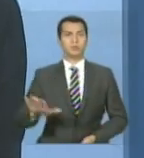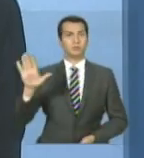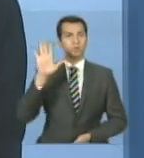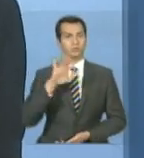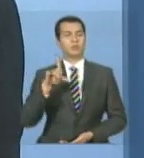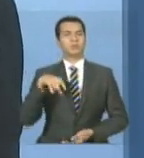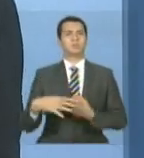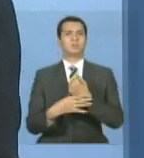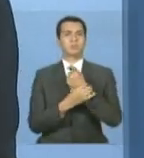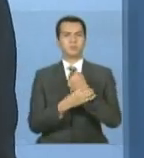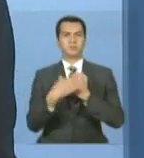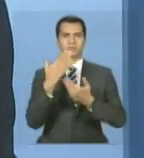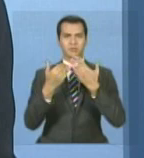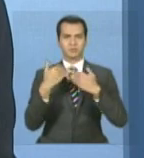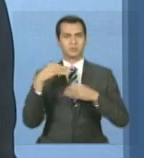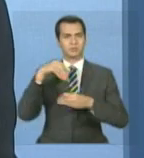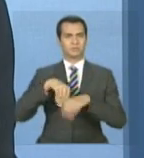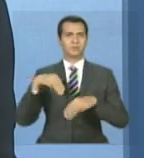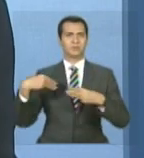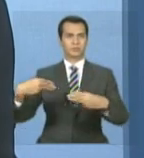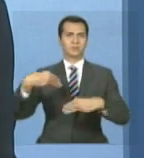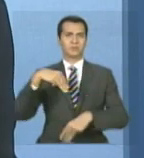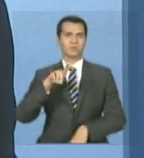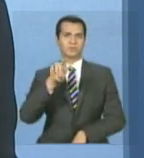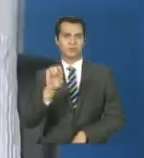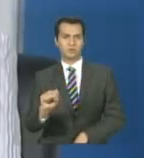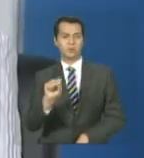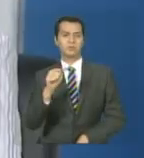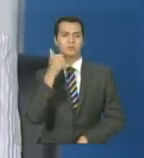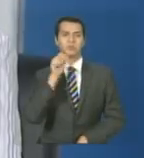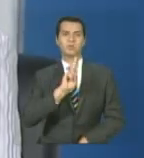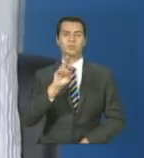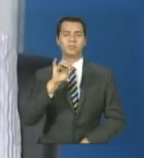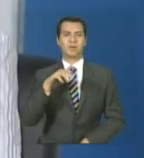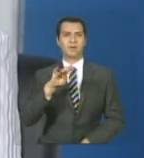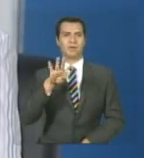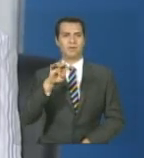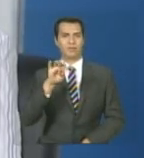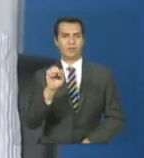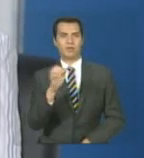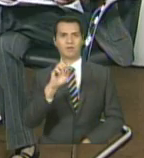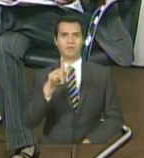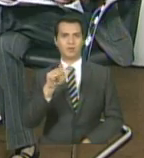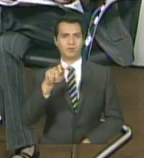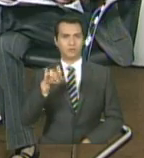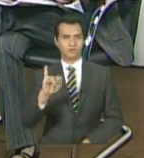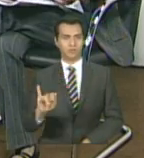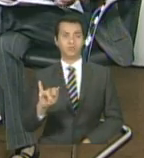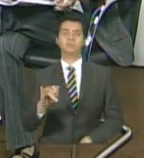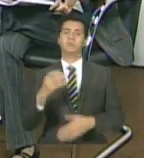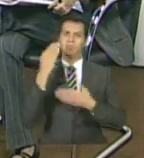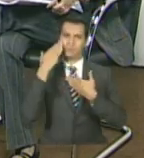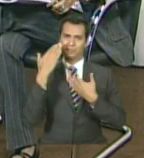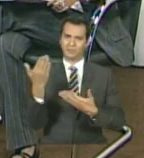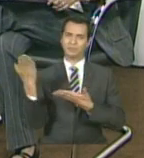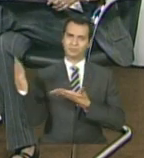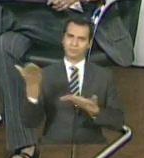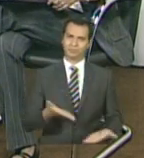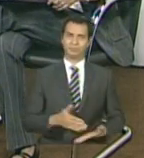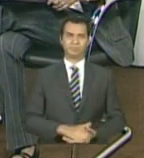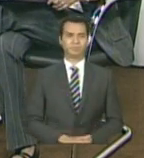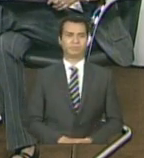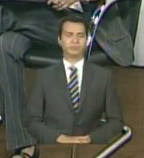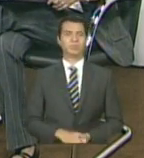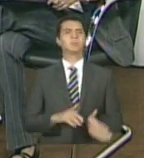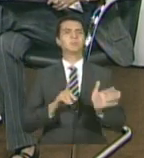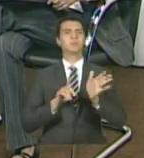e Nutricional do Ministério do Desenvolvimento Social, Maia Tagage. Obrigada por ter vindo, é um prazer recebê-las. Maria